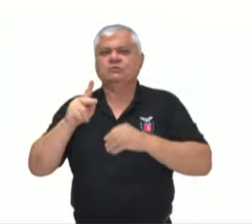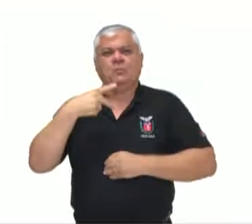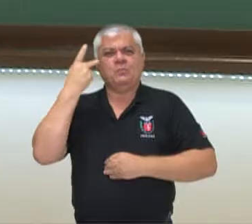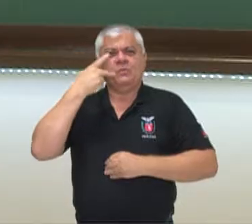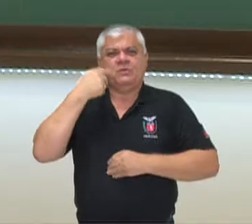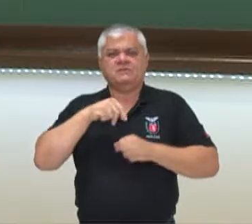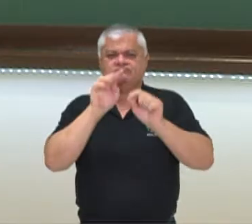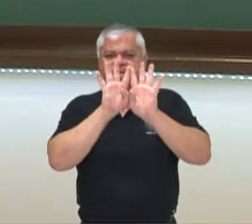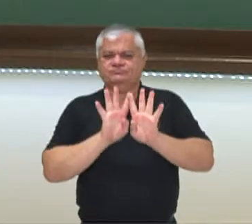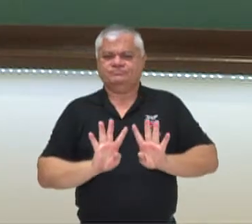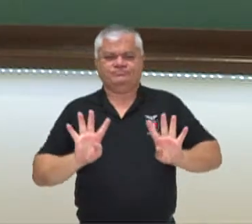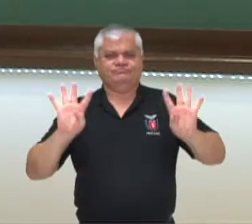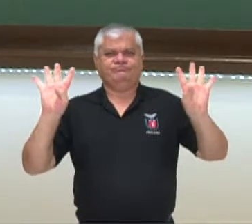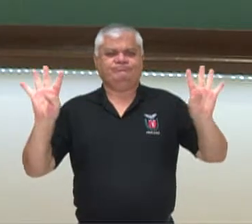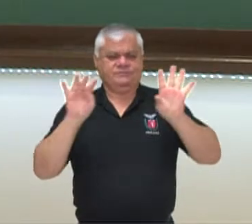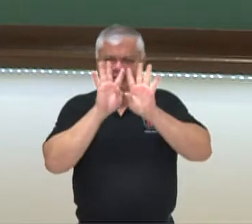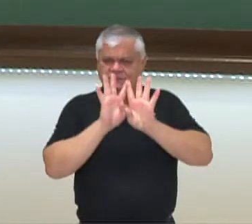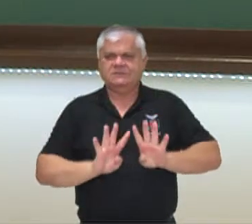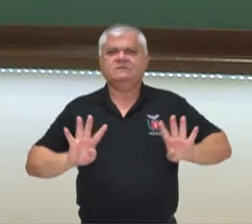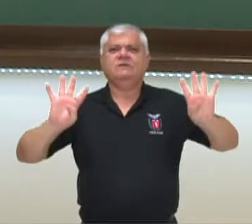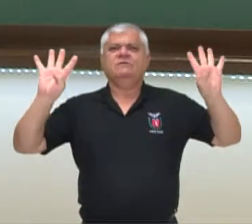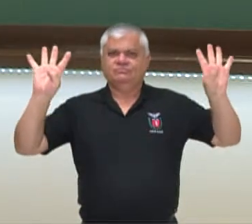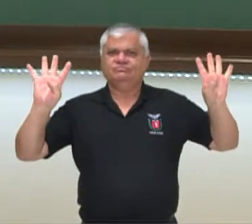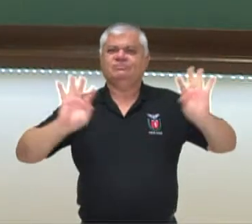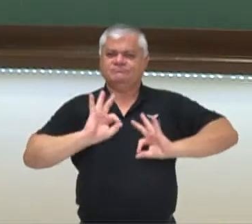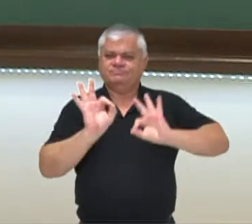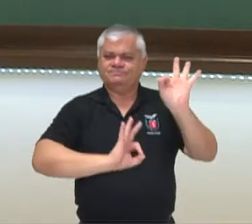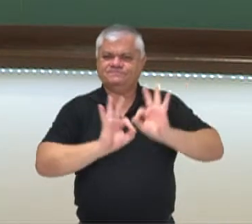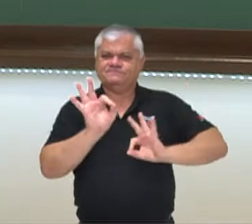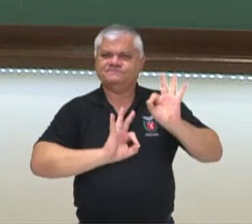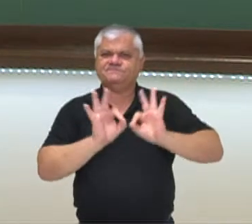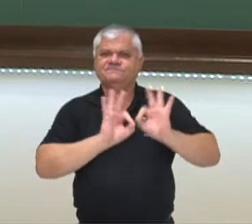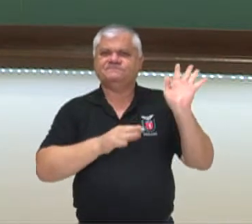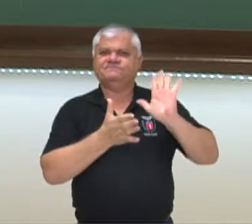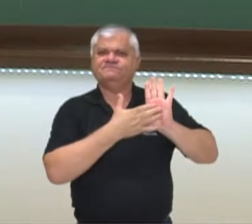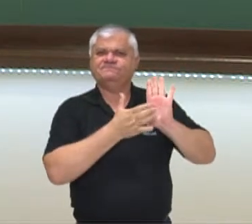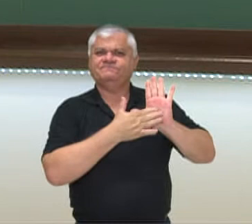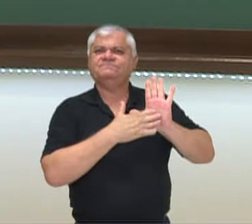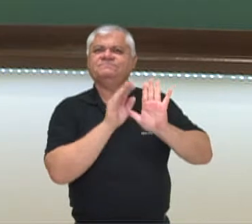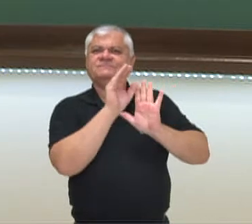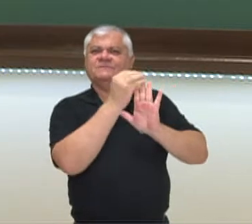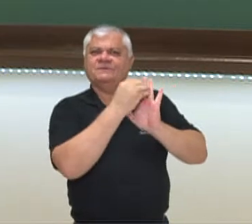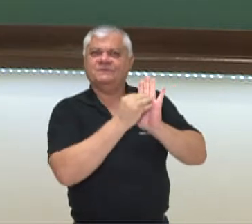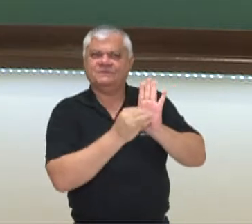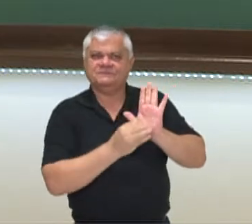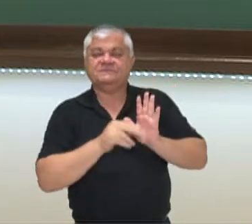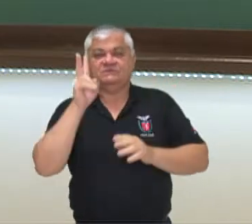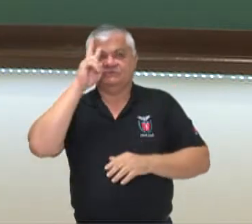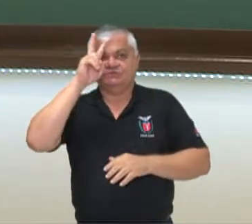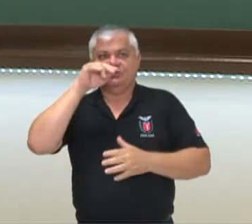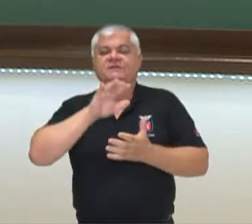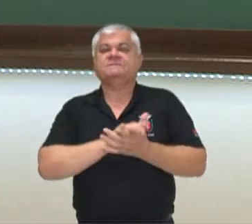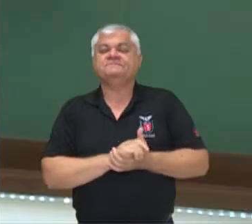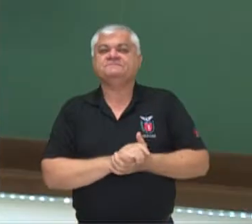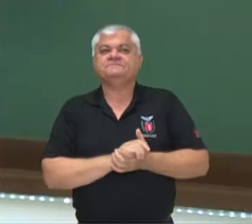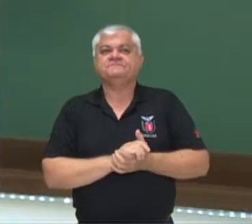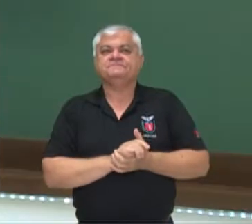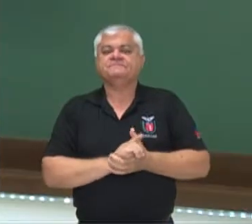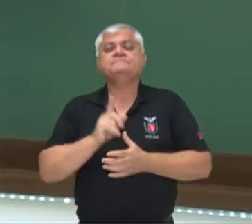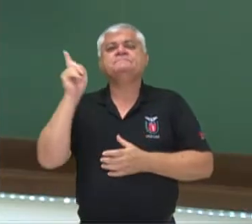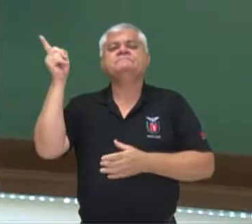país, juntos ali na construção, na promulgação da fonte histórica. E aqui sobre